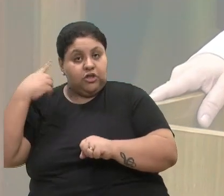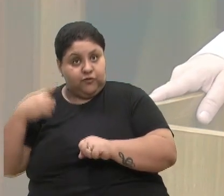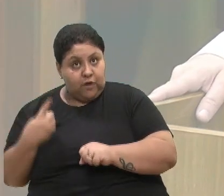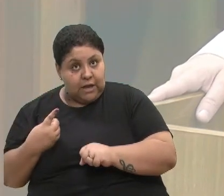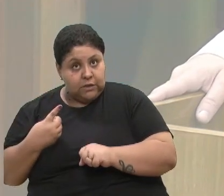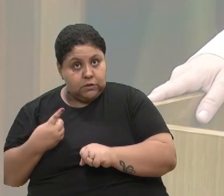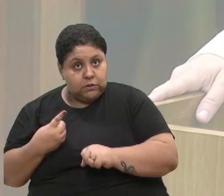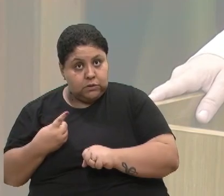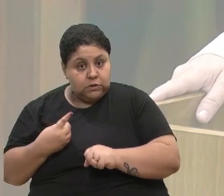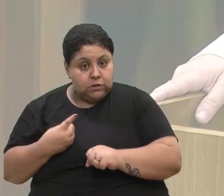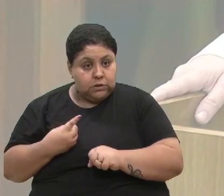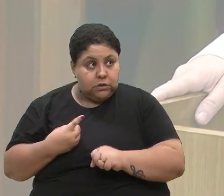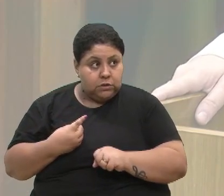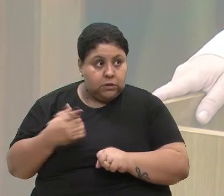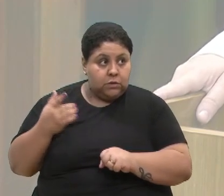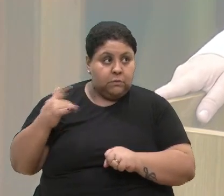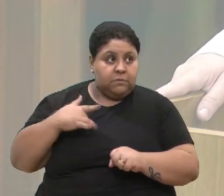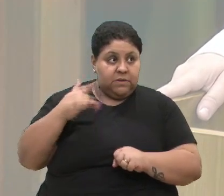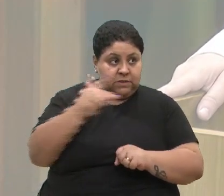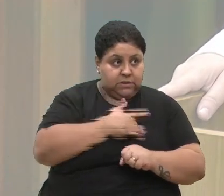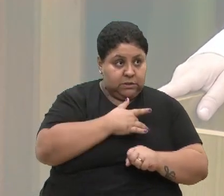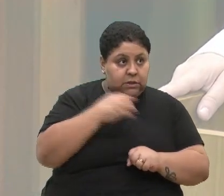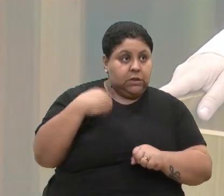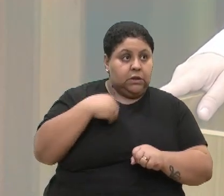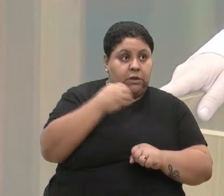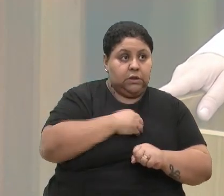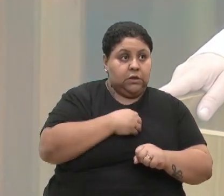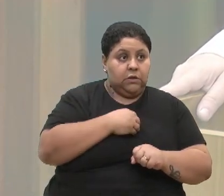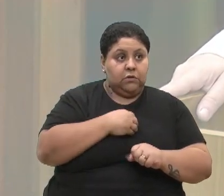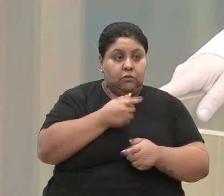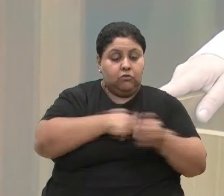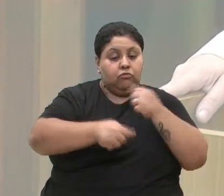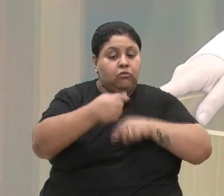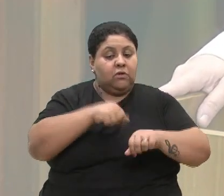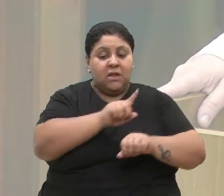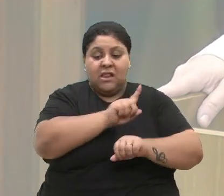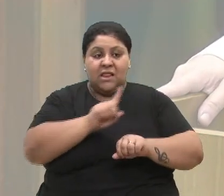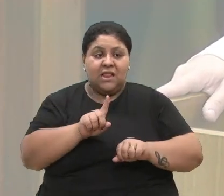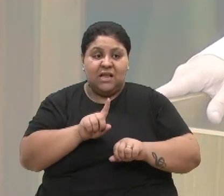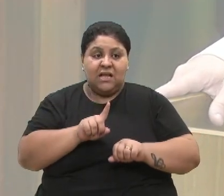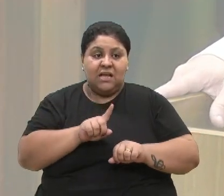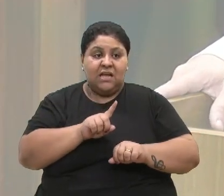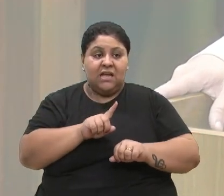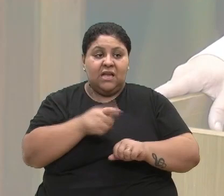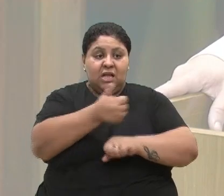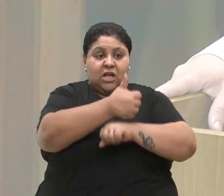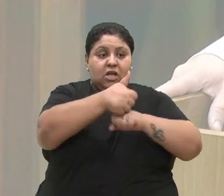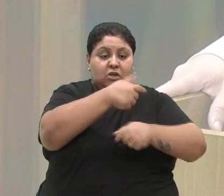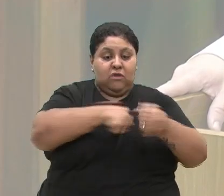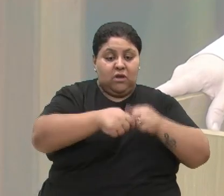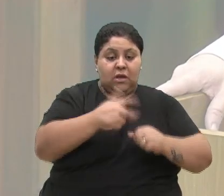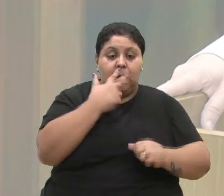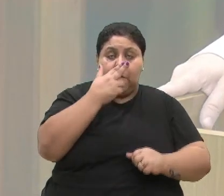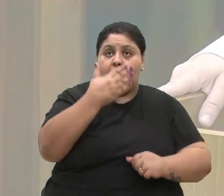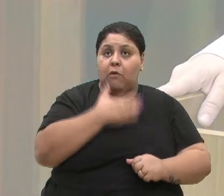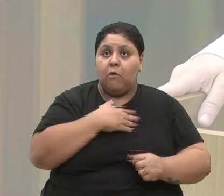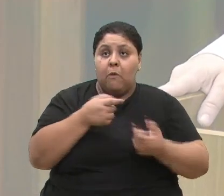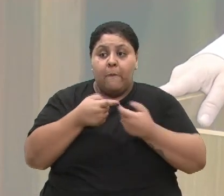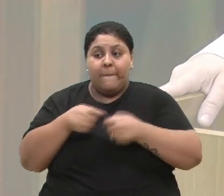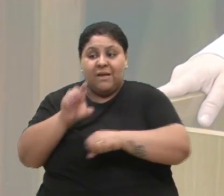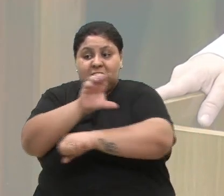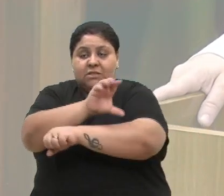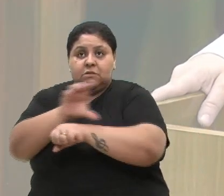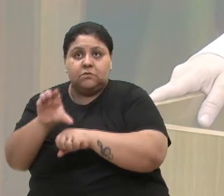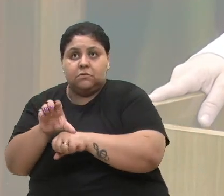Quando faz medicina, vai ser médico. E quando faz economia, não necessariamente vão ser economistas como eu, mas é um curso